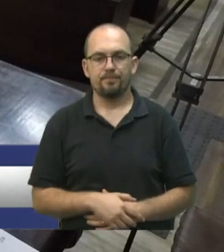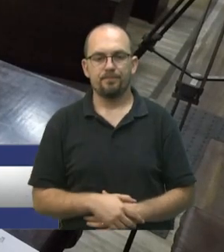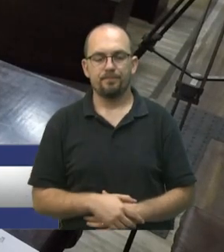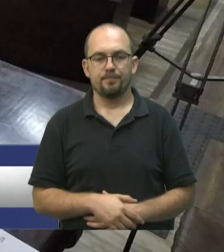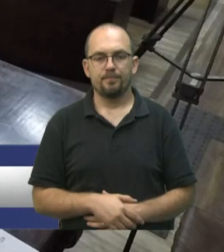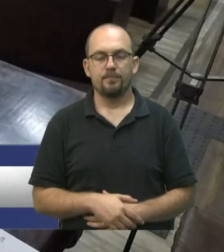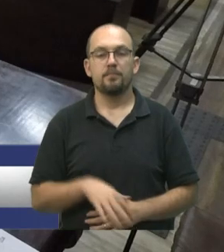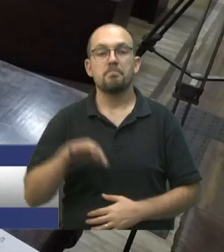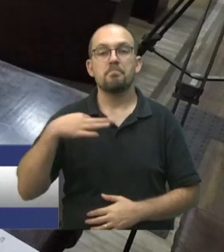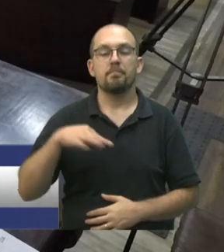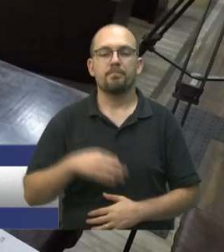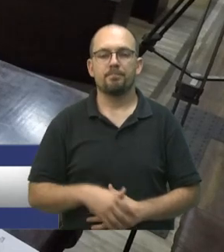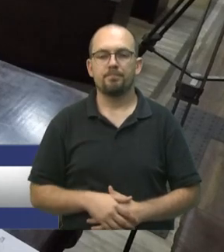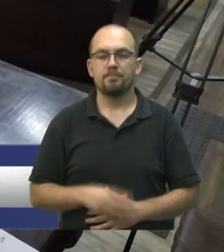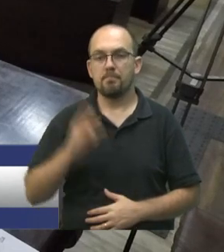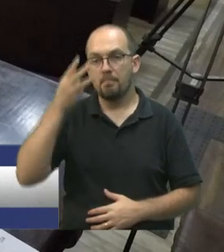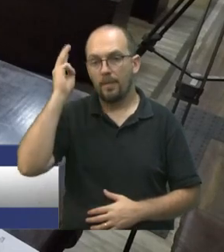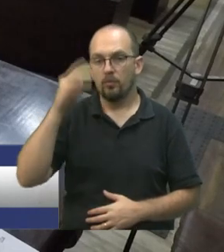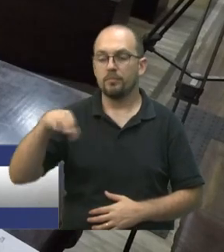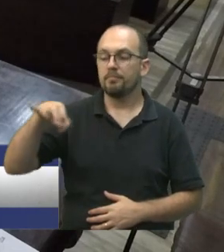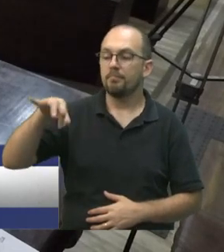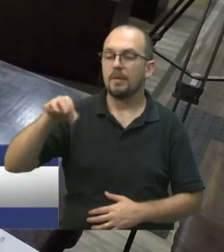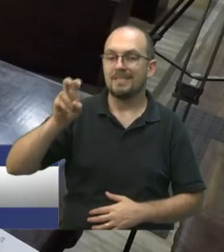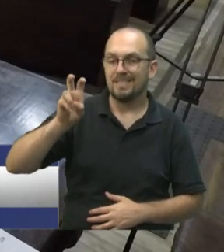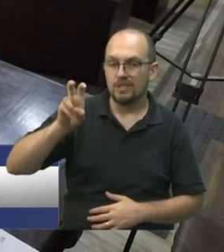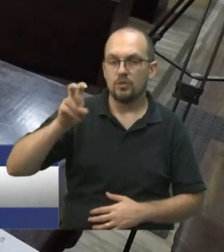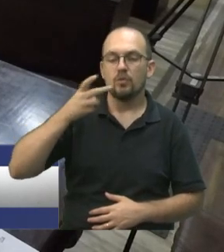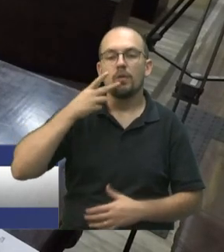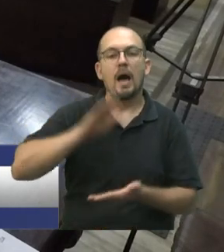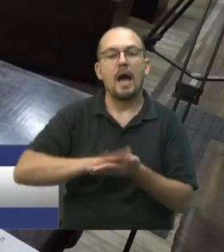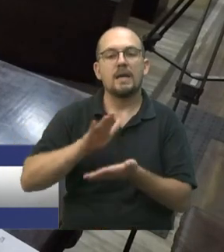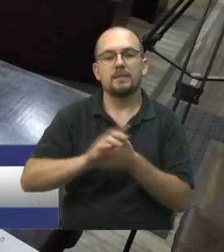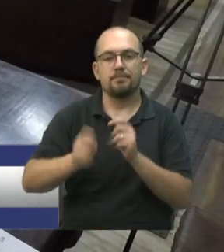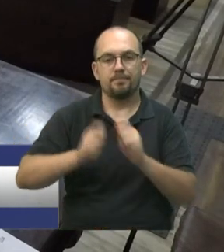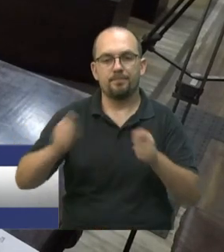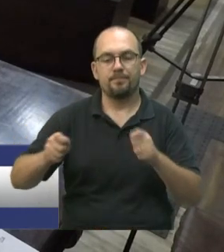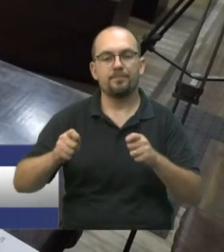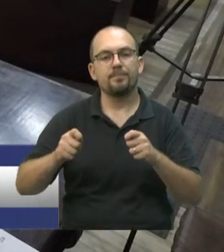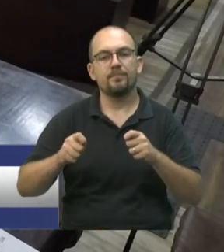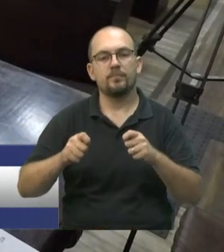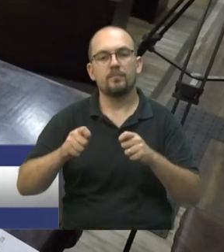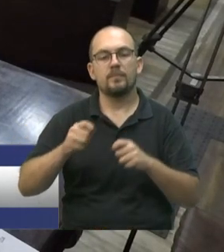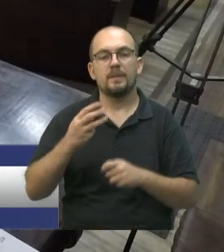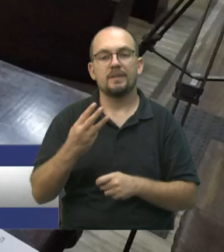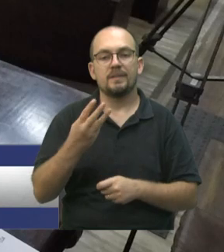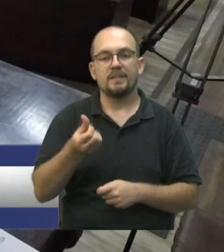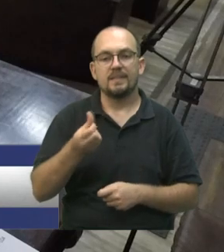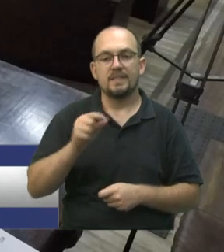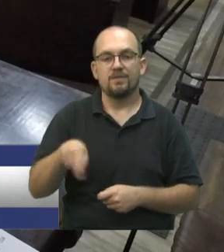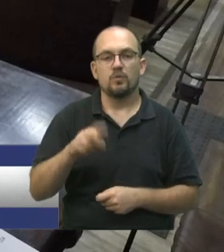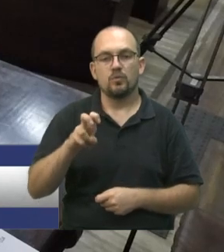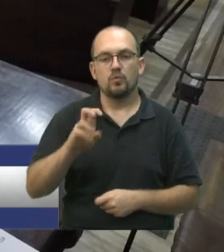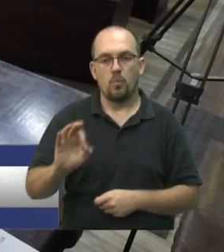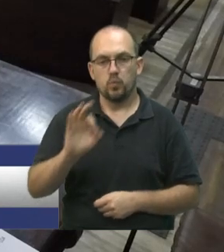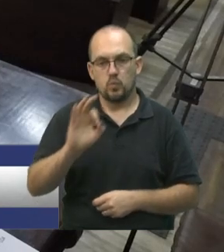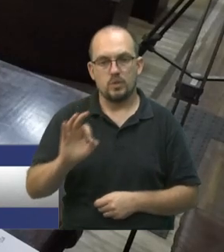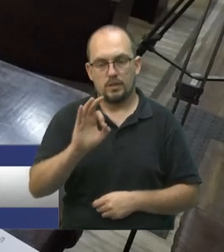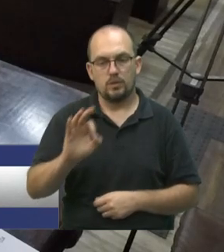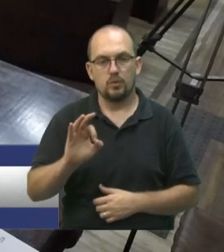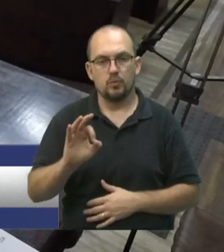A página 5, ela apresenta gasto com pessoal em cargos sociais de 36,5%. É